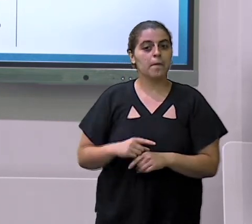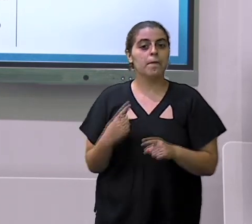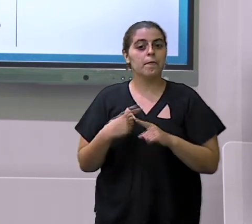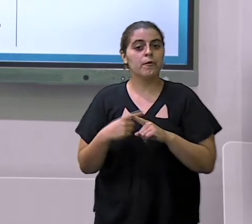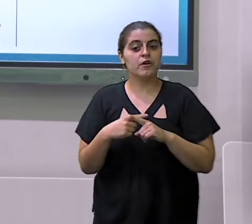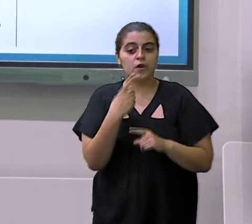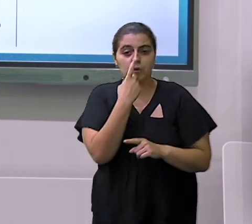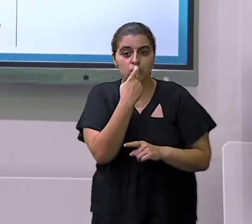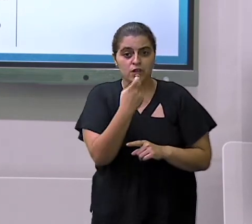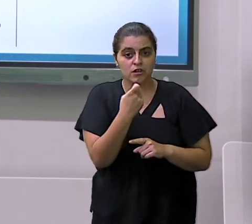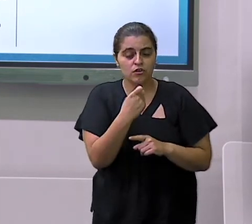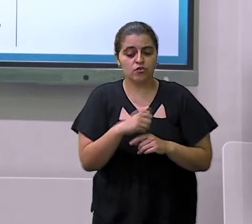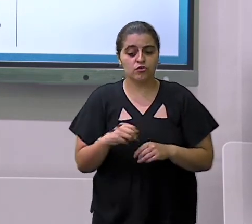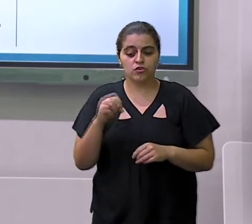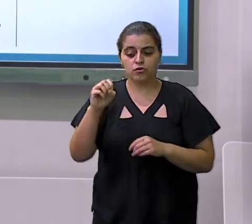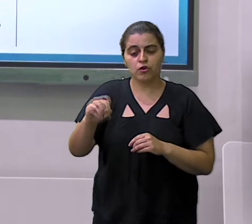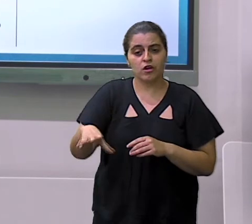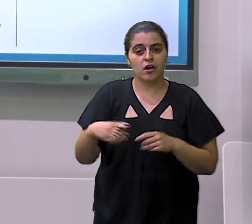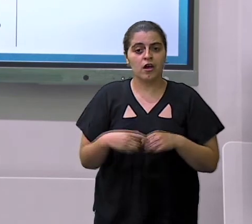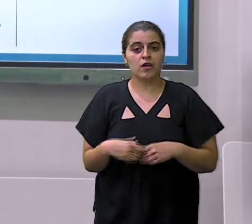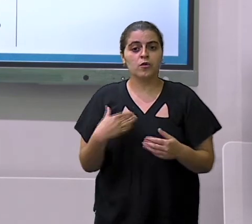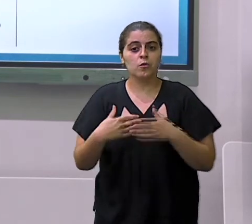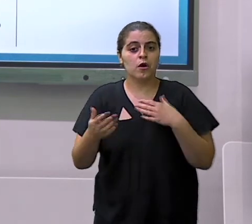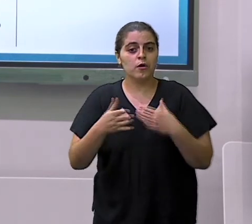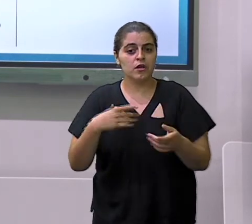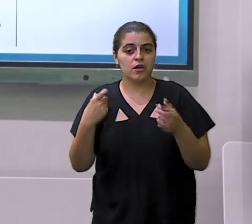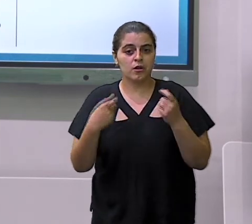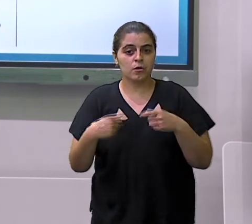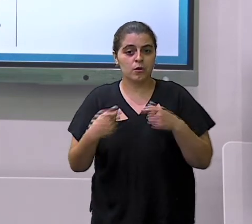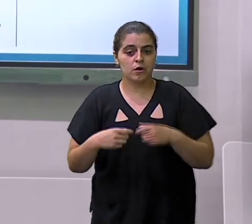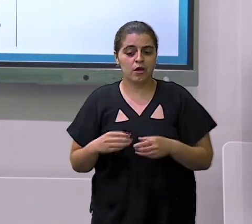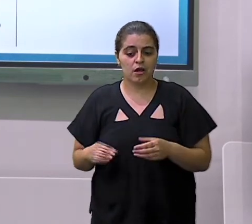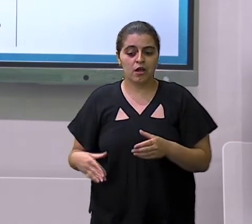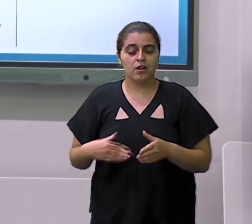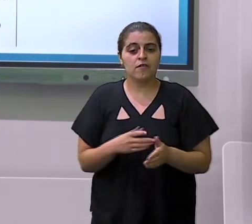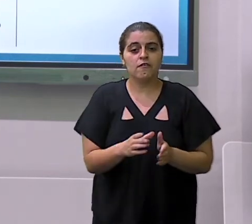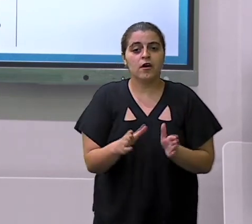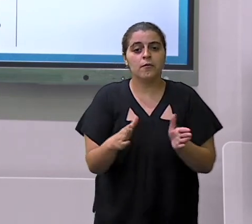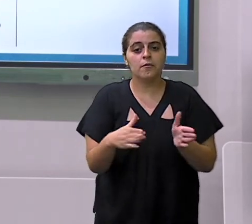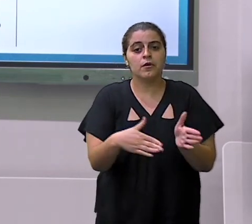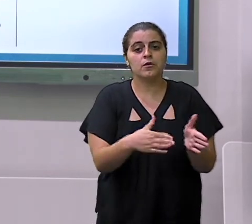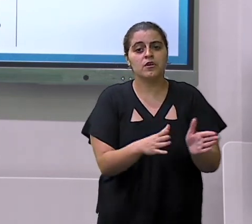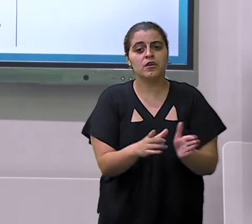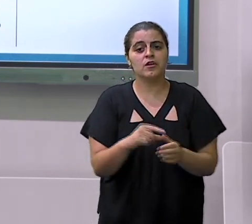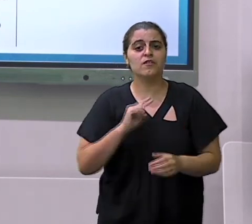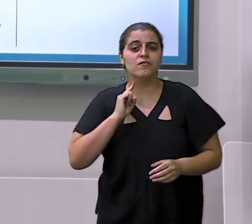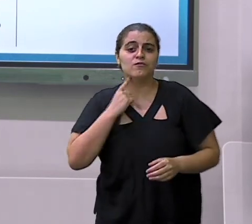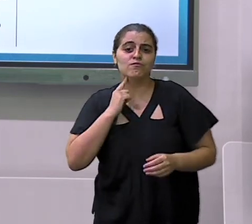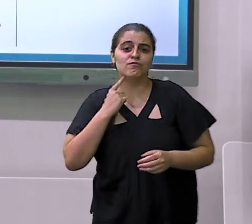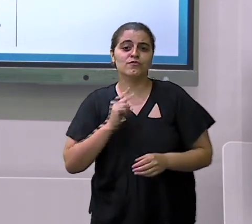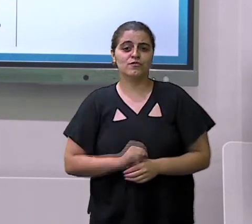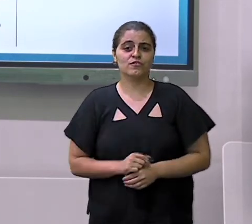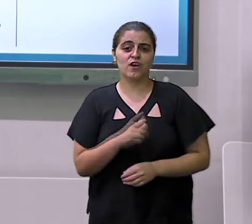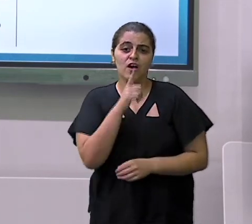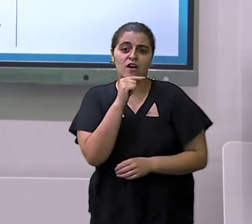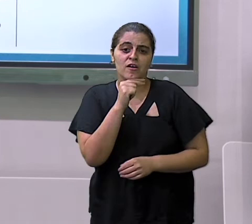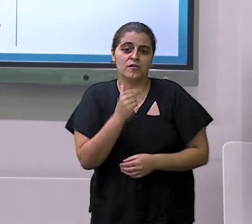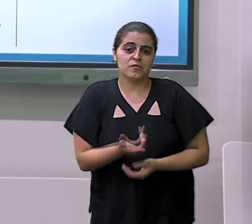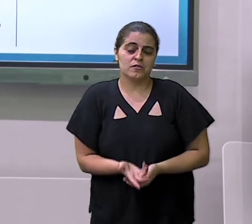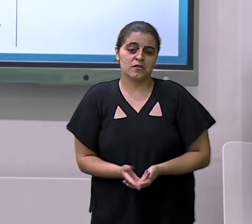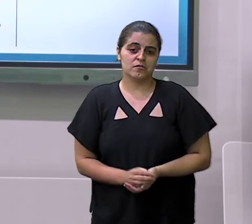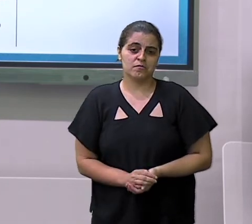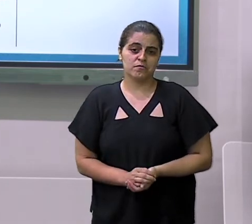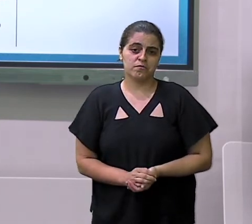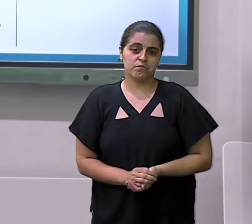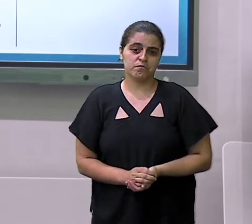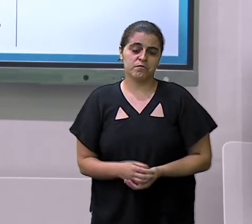eles vão para o rio e ali vai haver a poluição. Então, nós não teremos